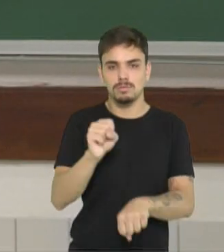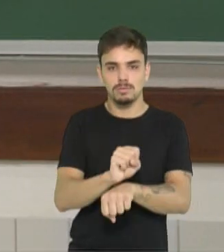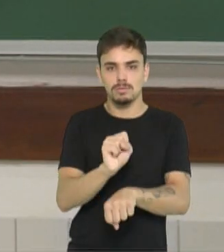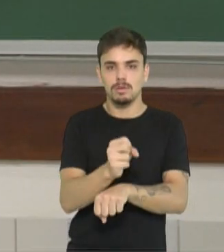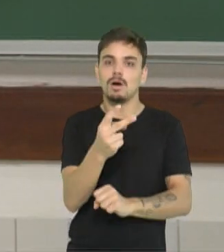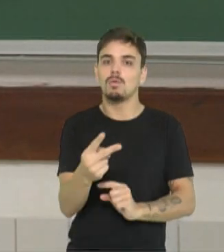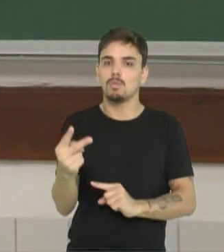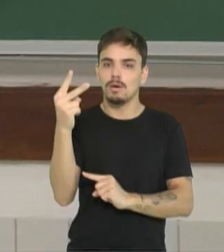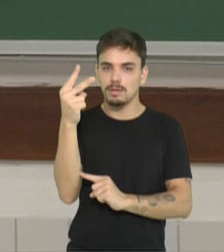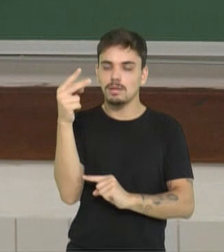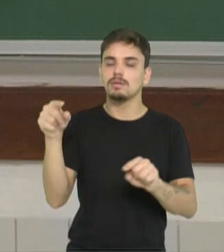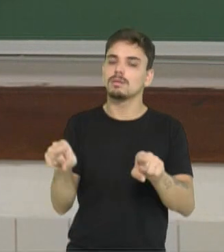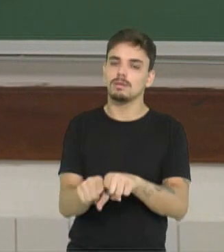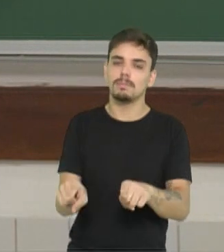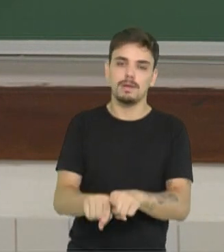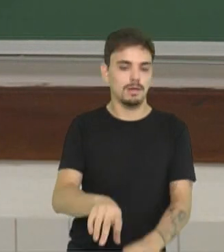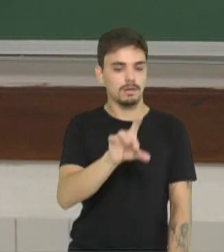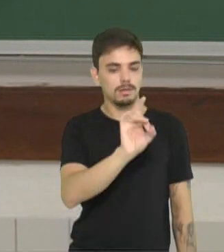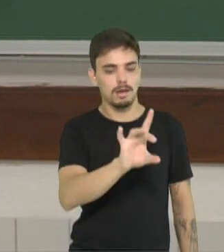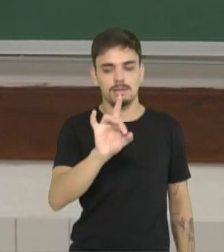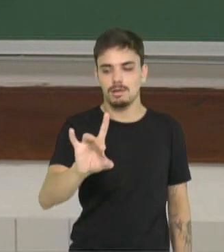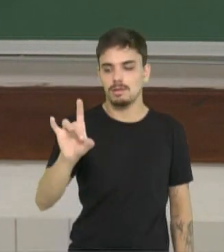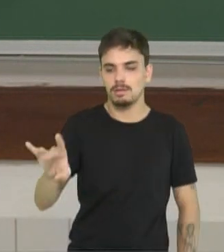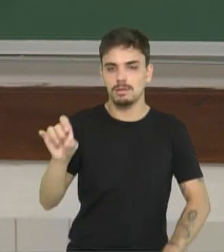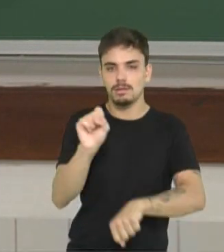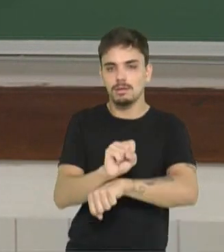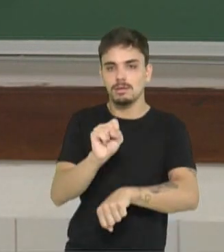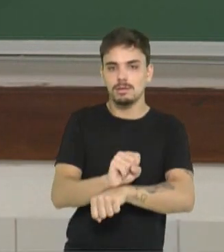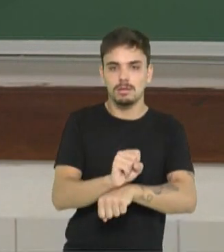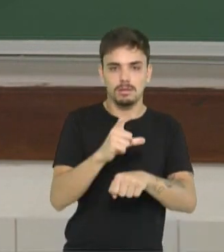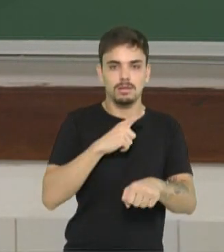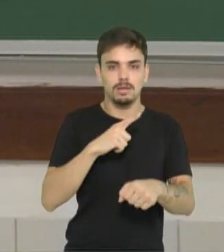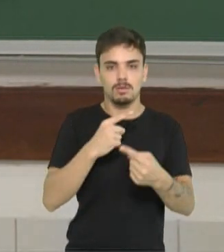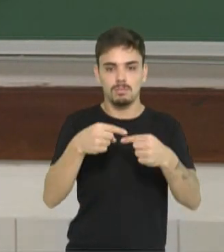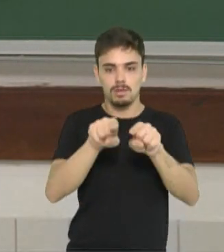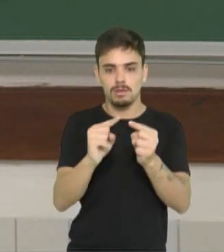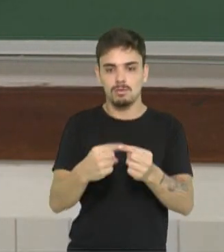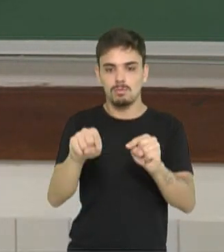quadrado. Então, a cada segundo ela estava aumentando 2 metros.